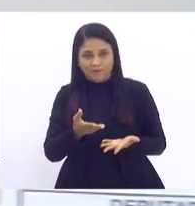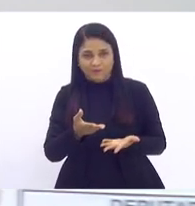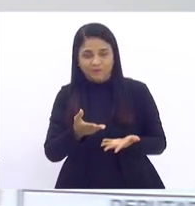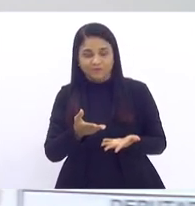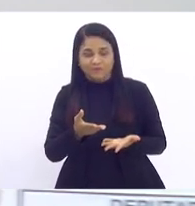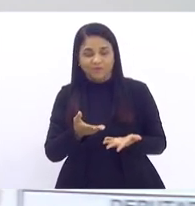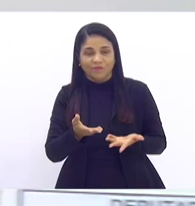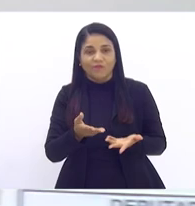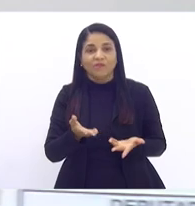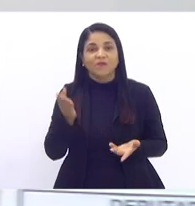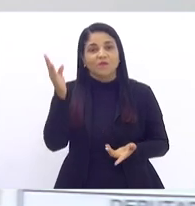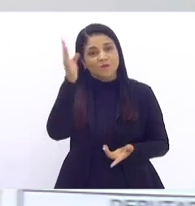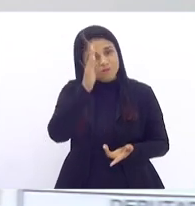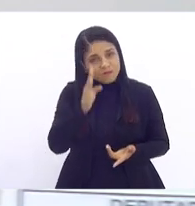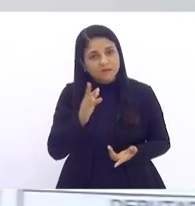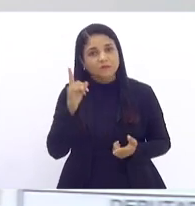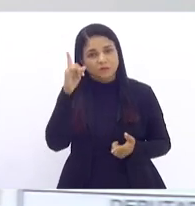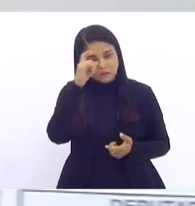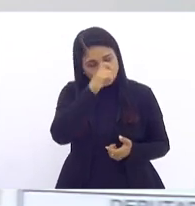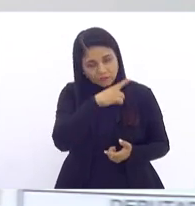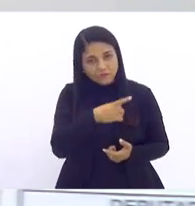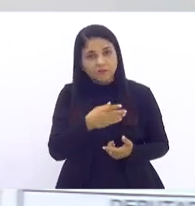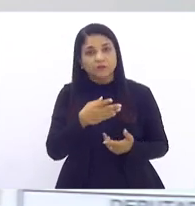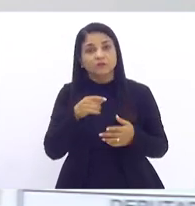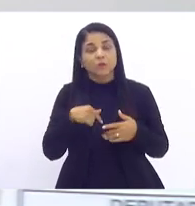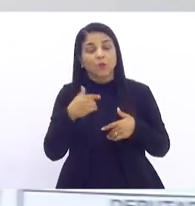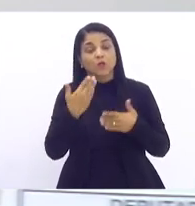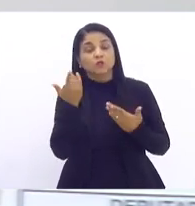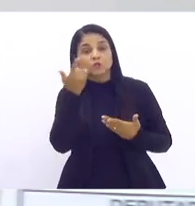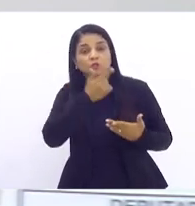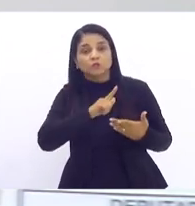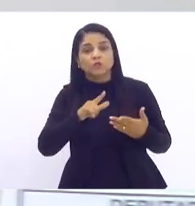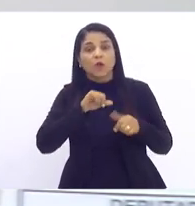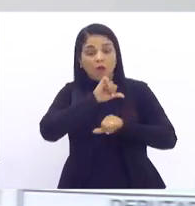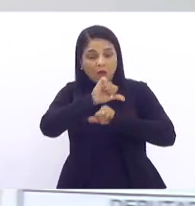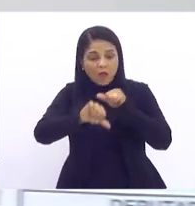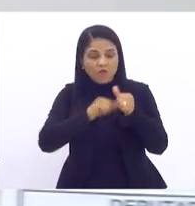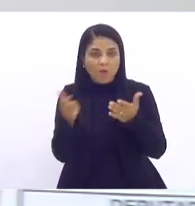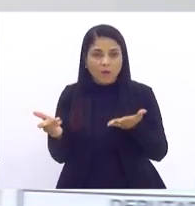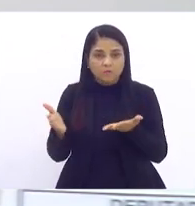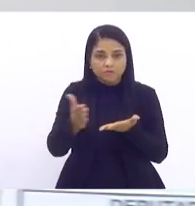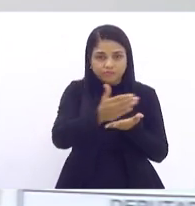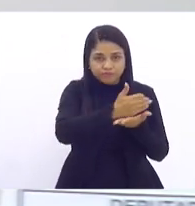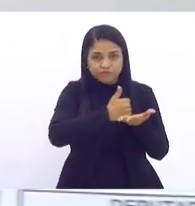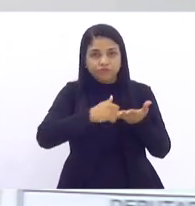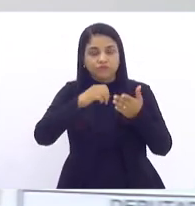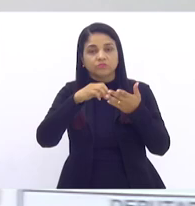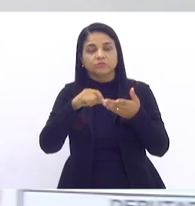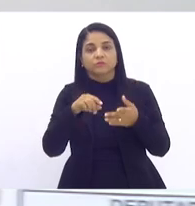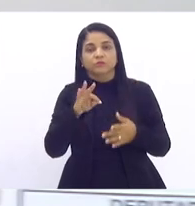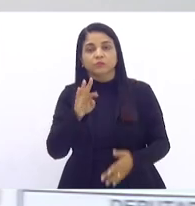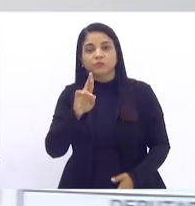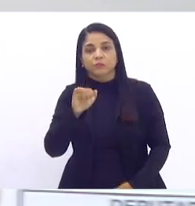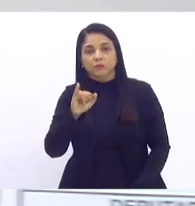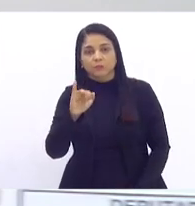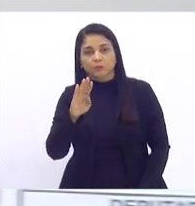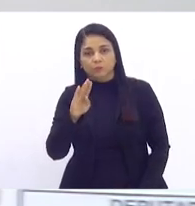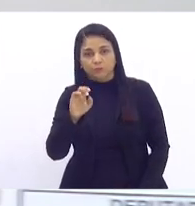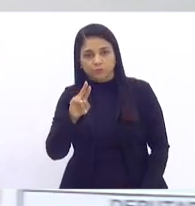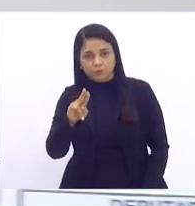E foi exatamente isso que a gente buscou construir com a reforma tributária foi estimular a quem